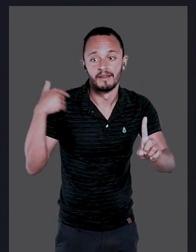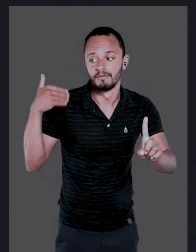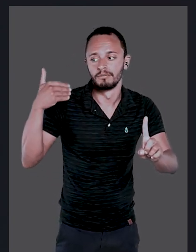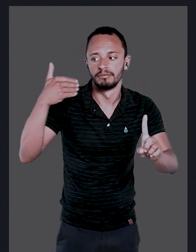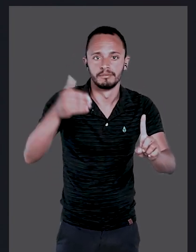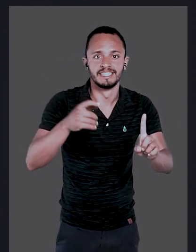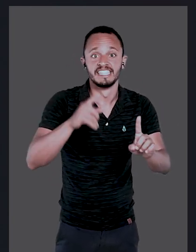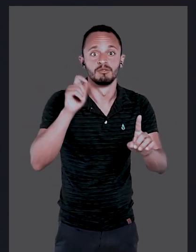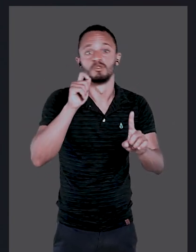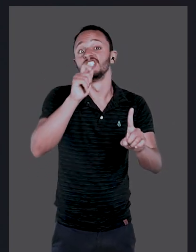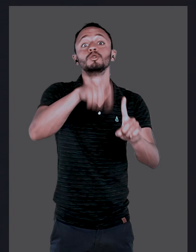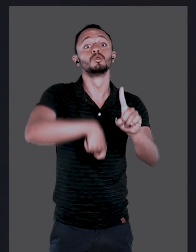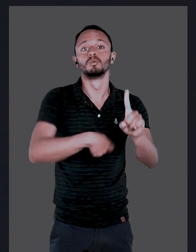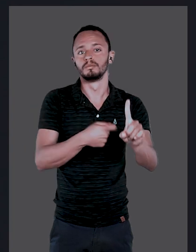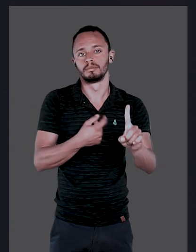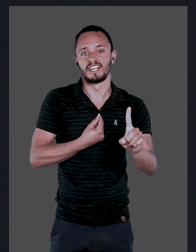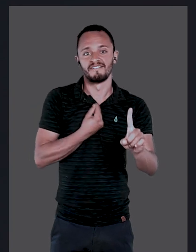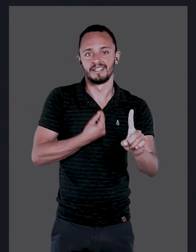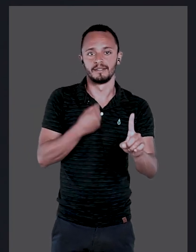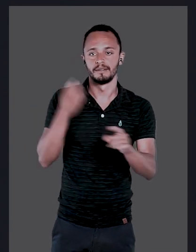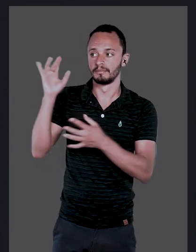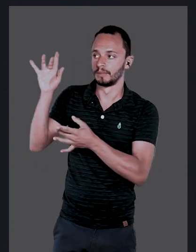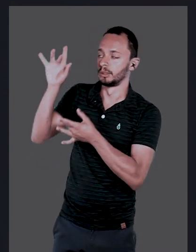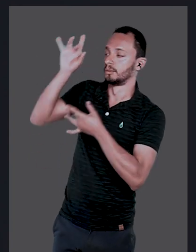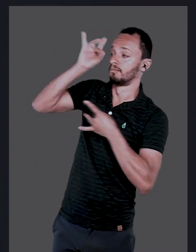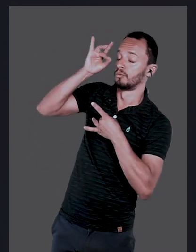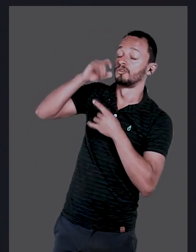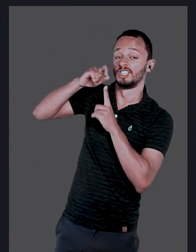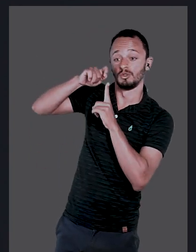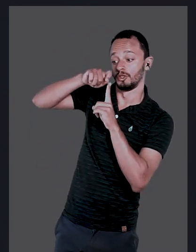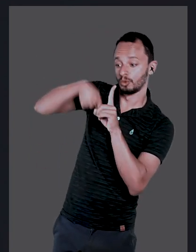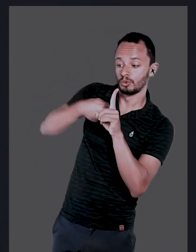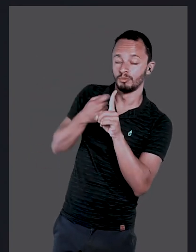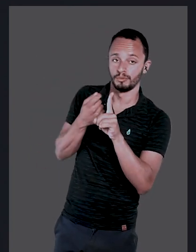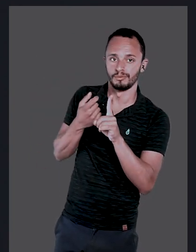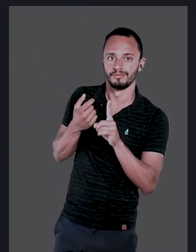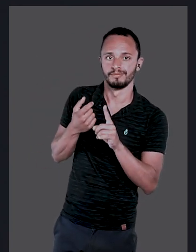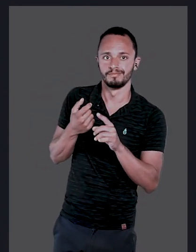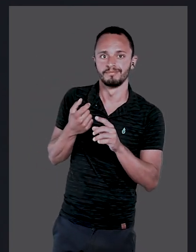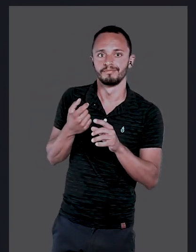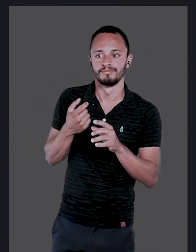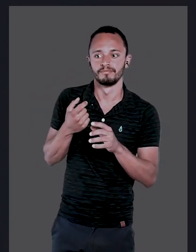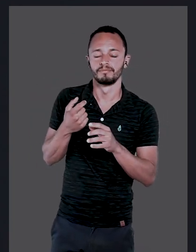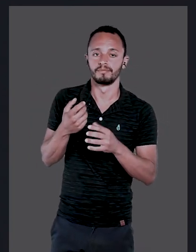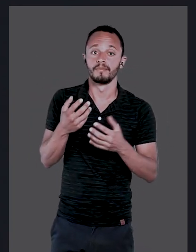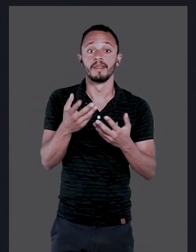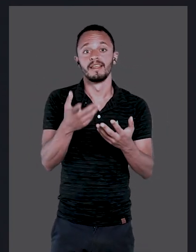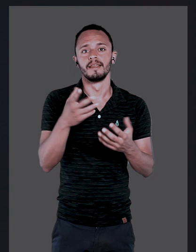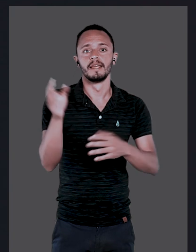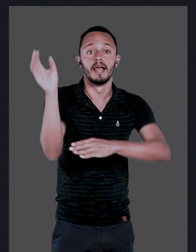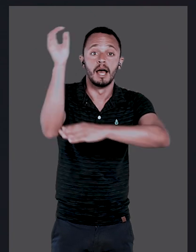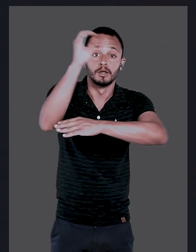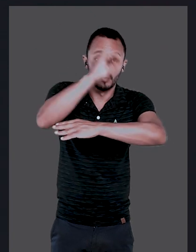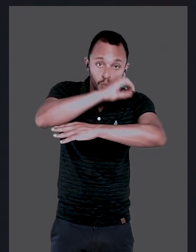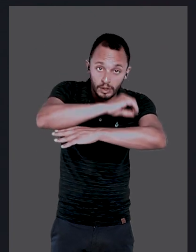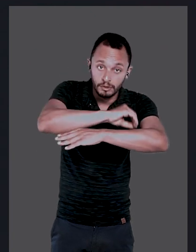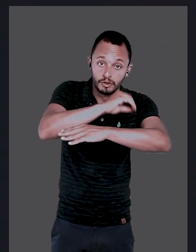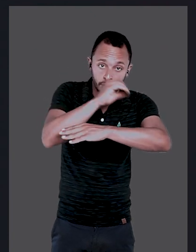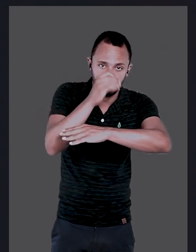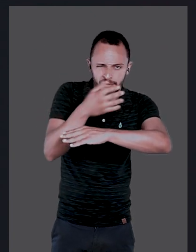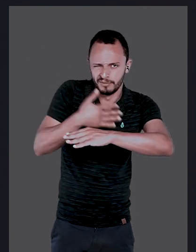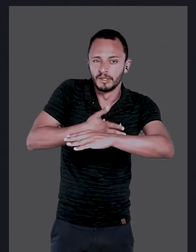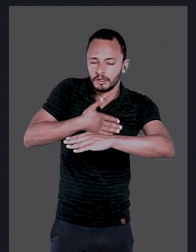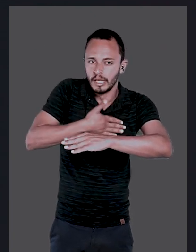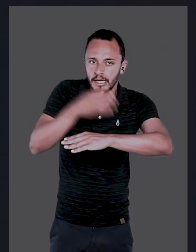tem subjacente um abuso, que tem subjacente um certo estupro. E depois queria que o Meio